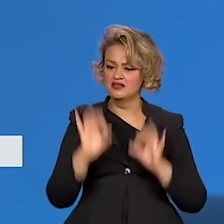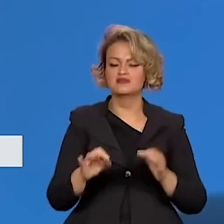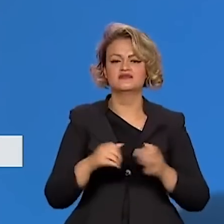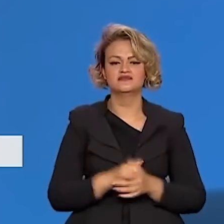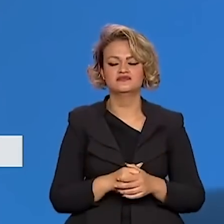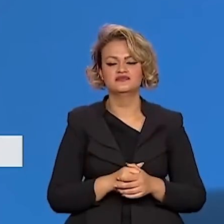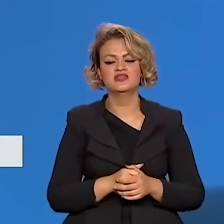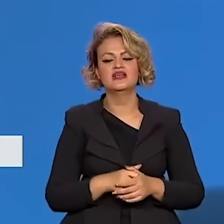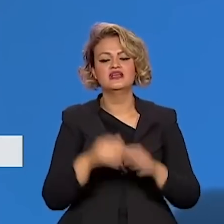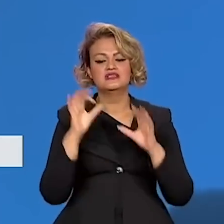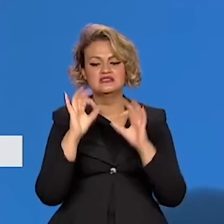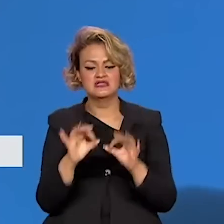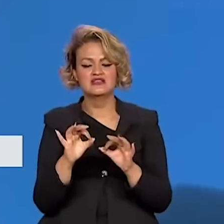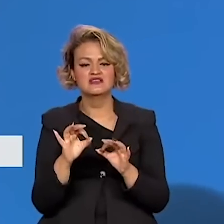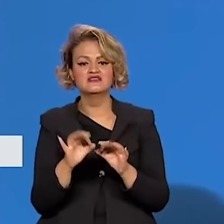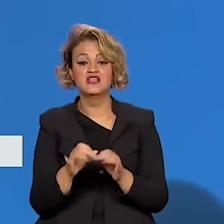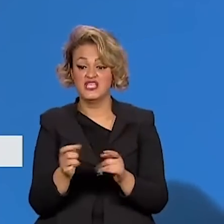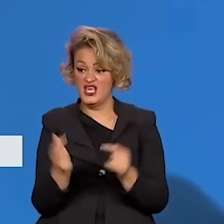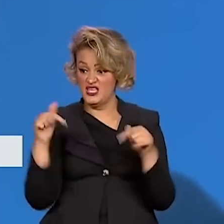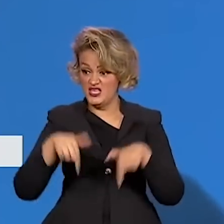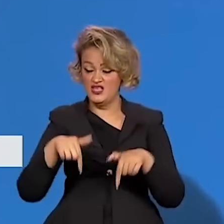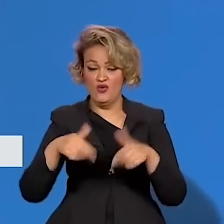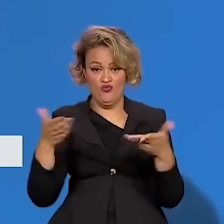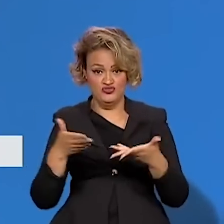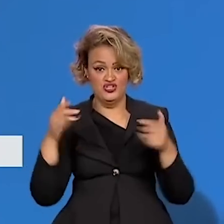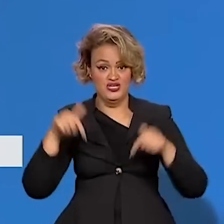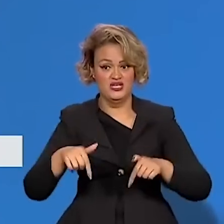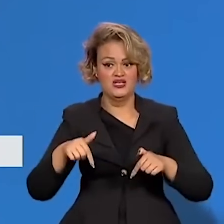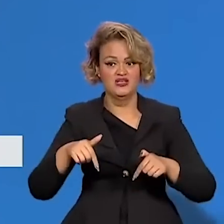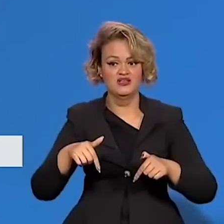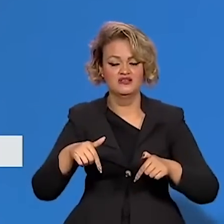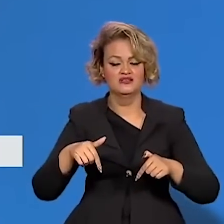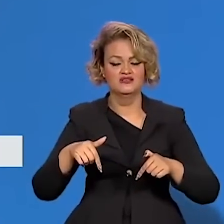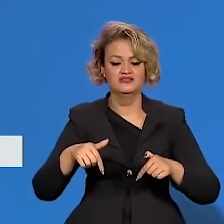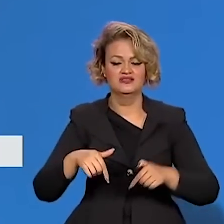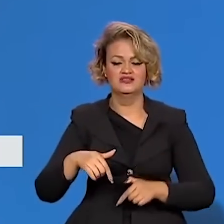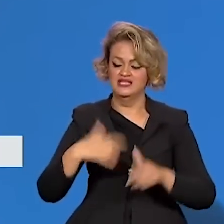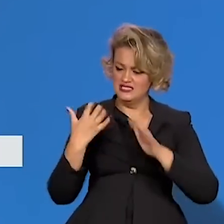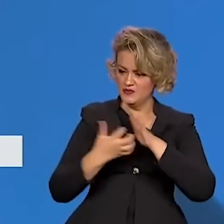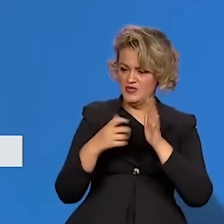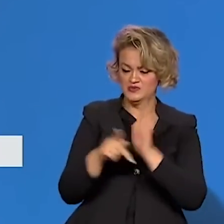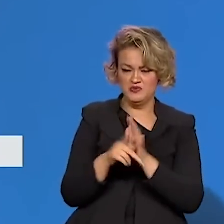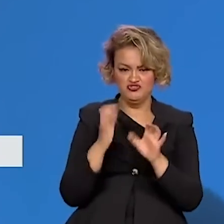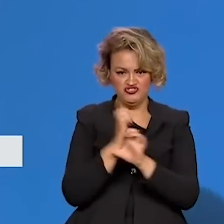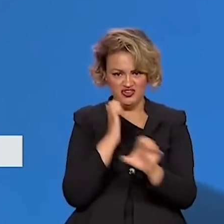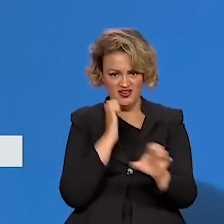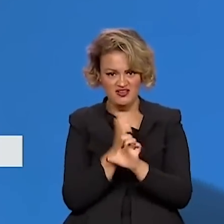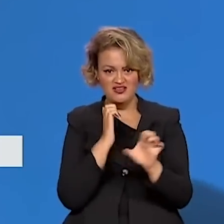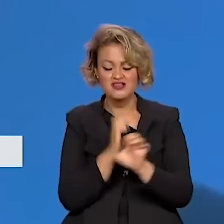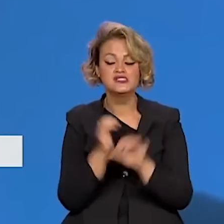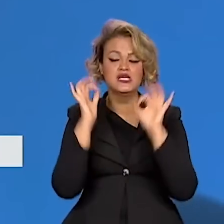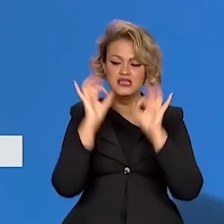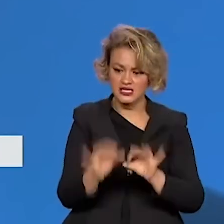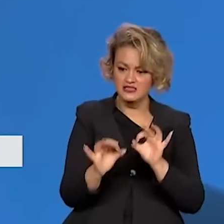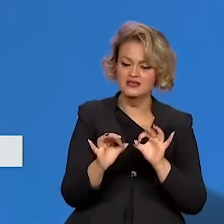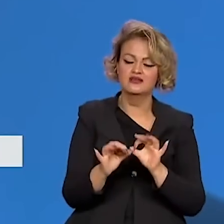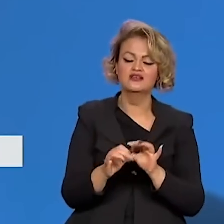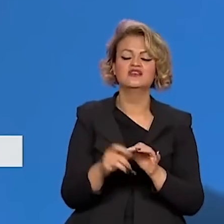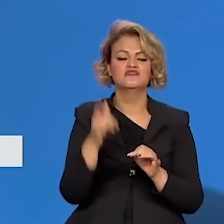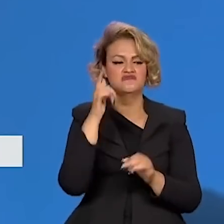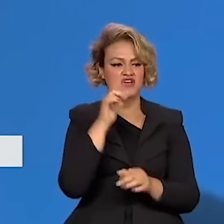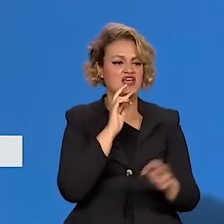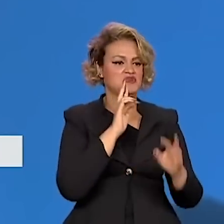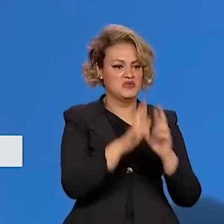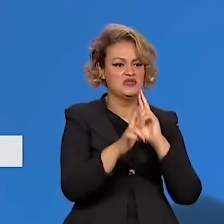eu tenho certeza que o gesto que nós estamos tendo hoje aqui nessa empresa de engenharia vai produzir